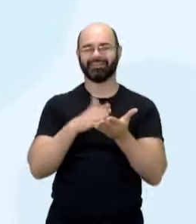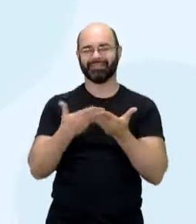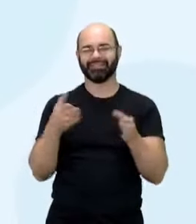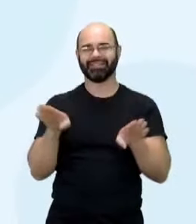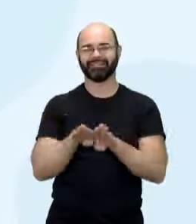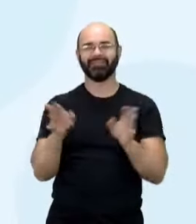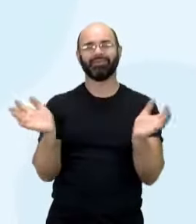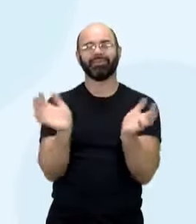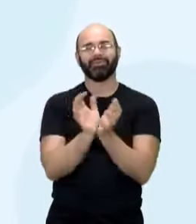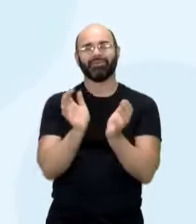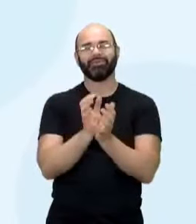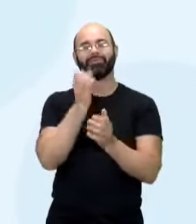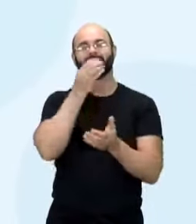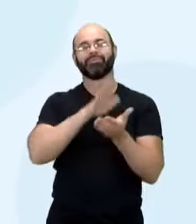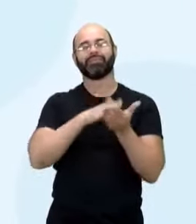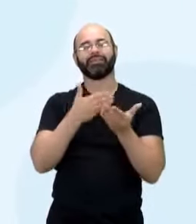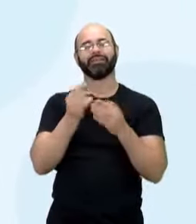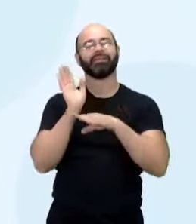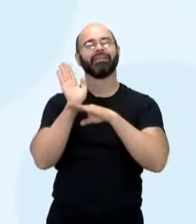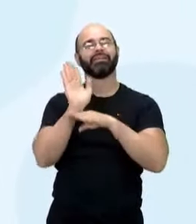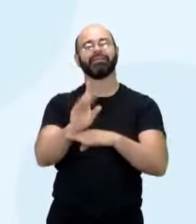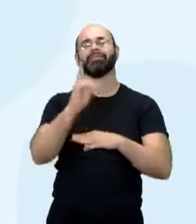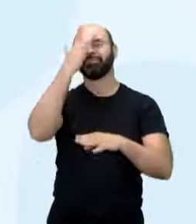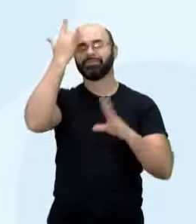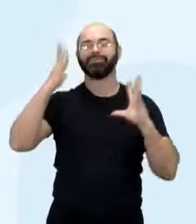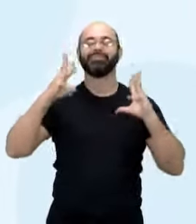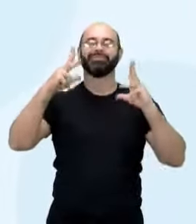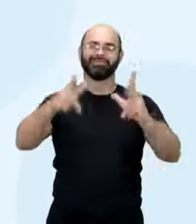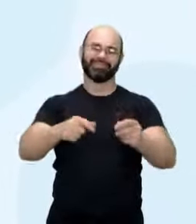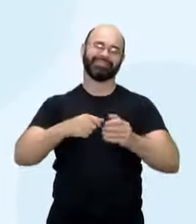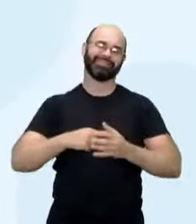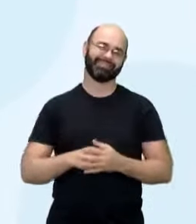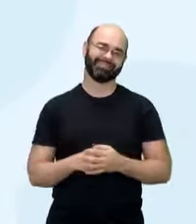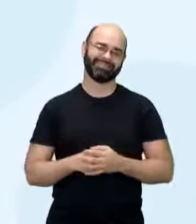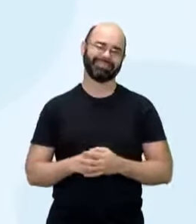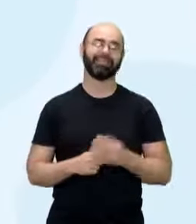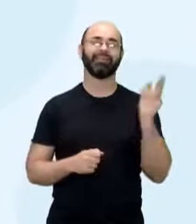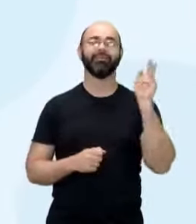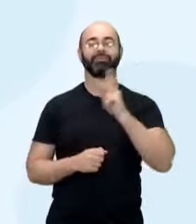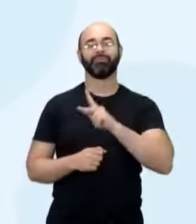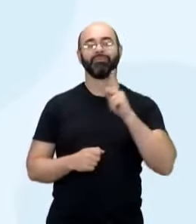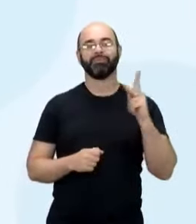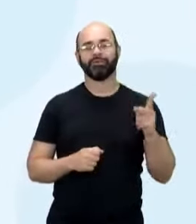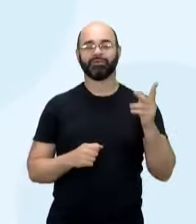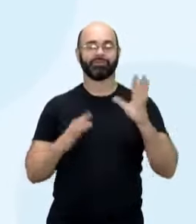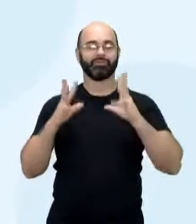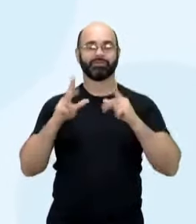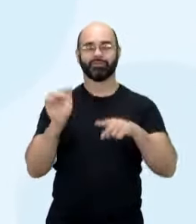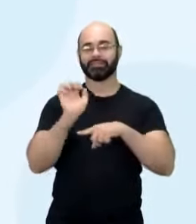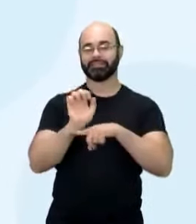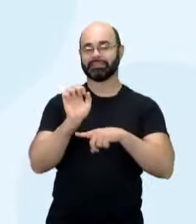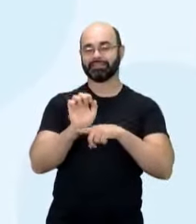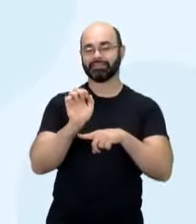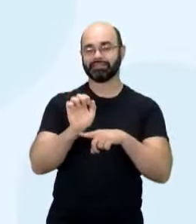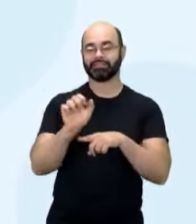estarem aí facilitando o aprendizado para todo mundo. Professores e professoras de todo o estado de São